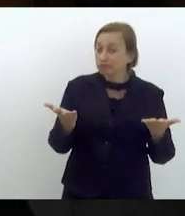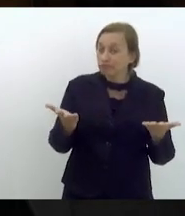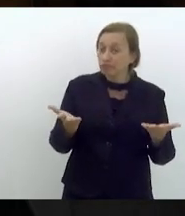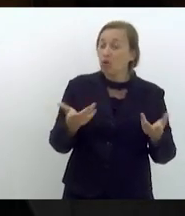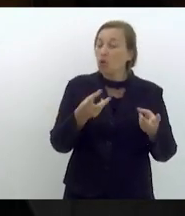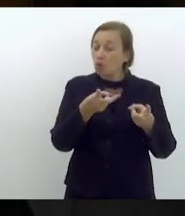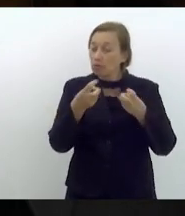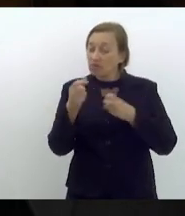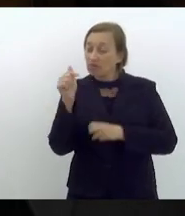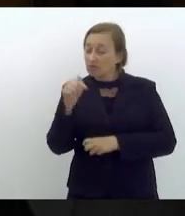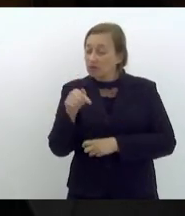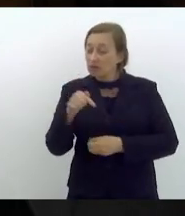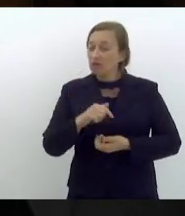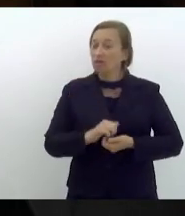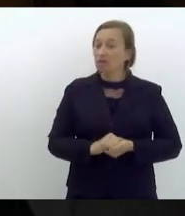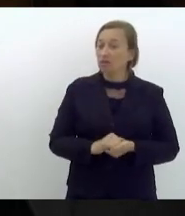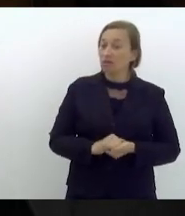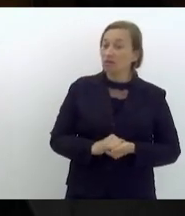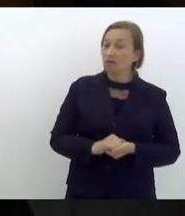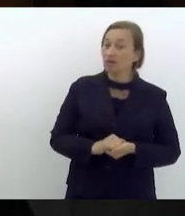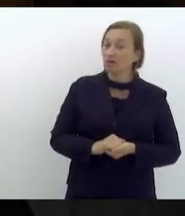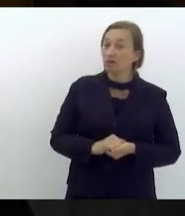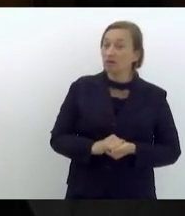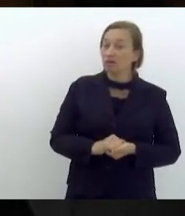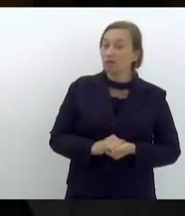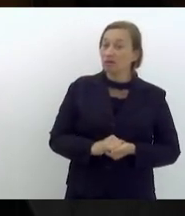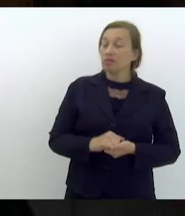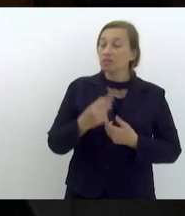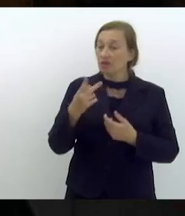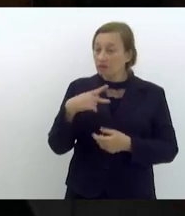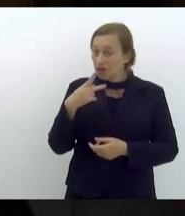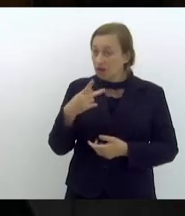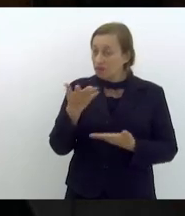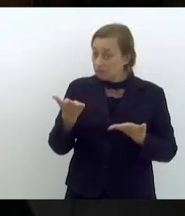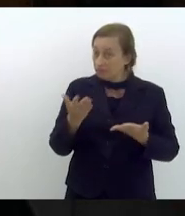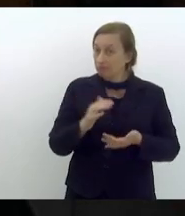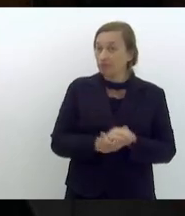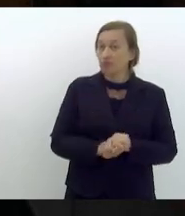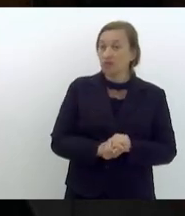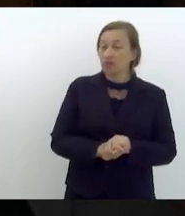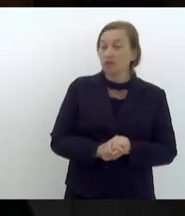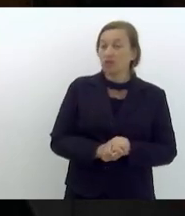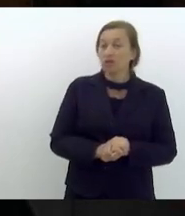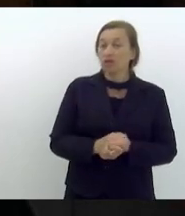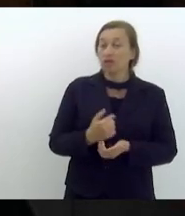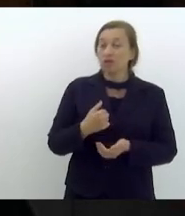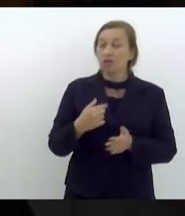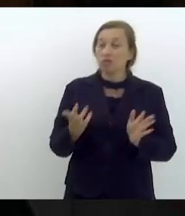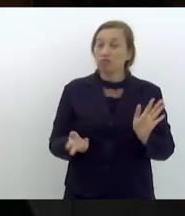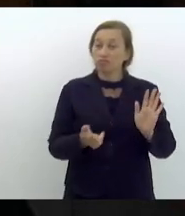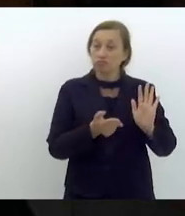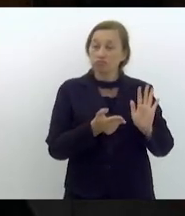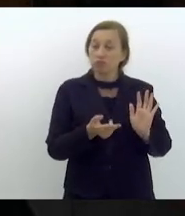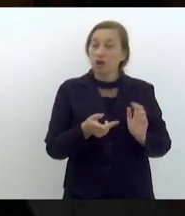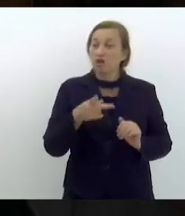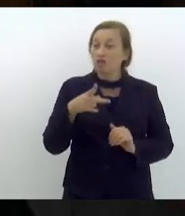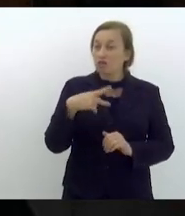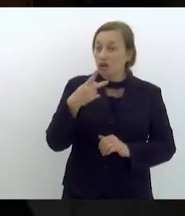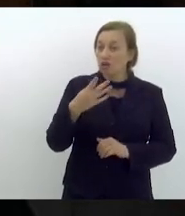observei aqui e para fazer autocrítica eu começo no meu partido